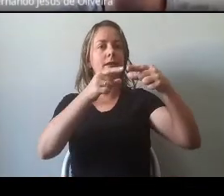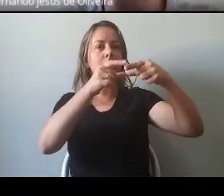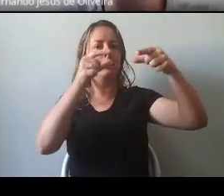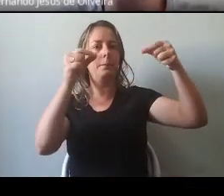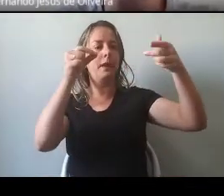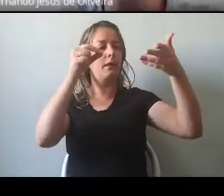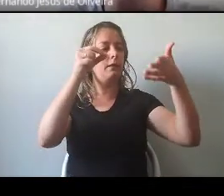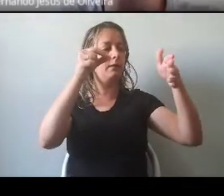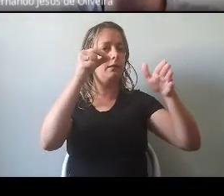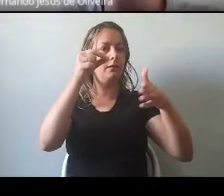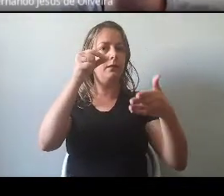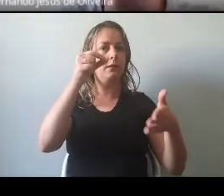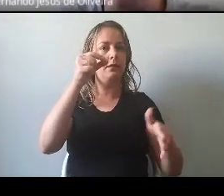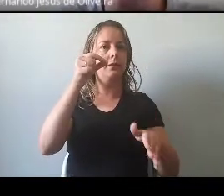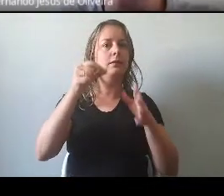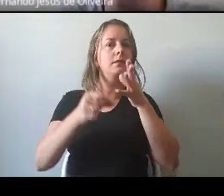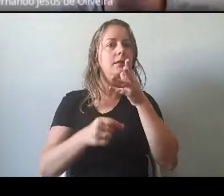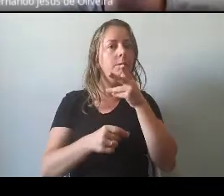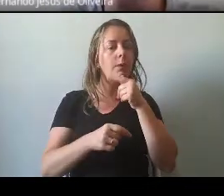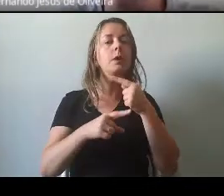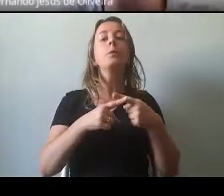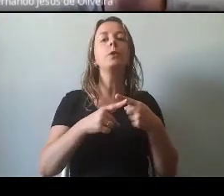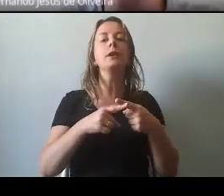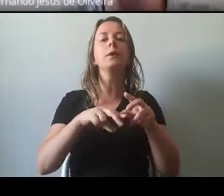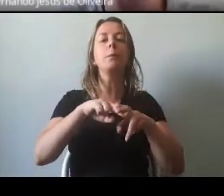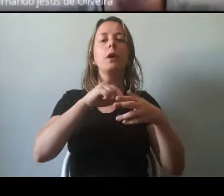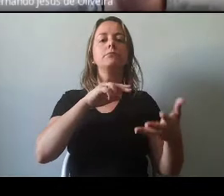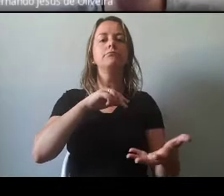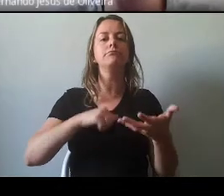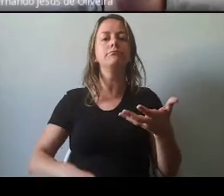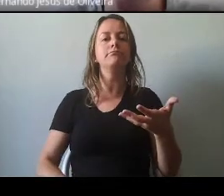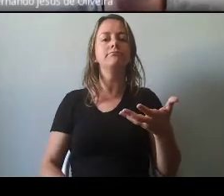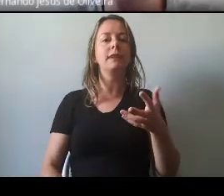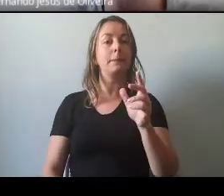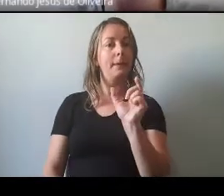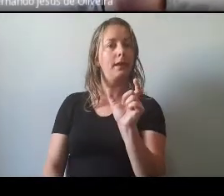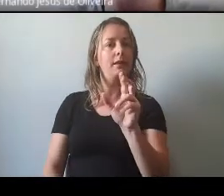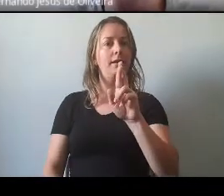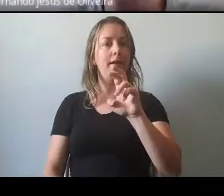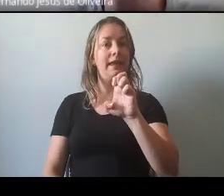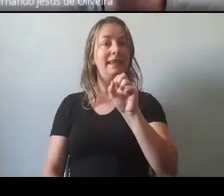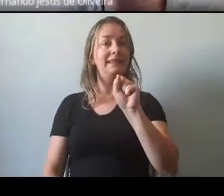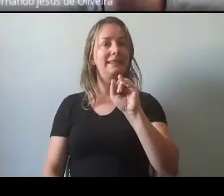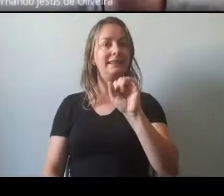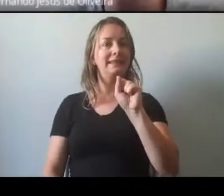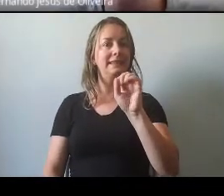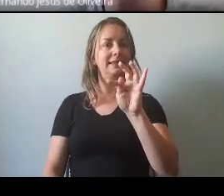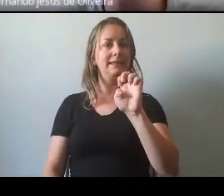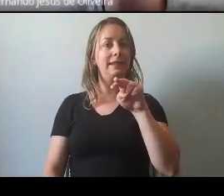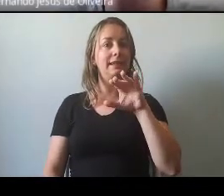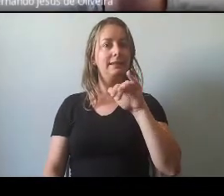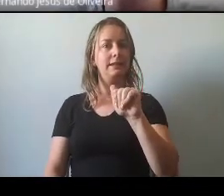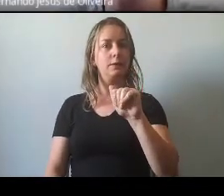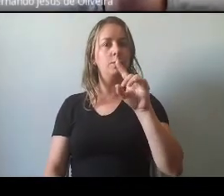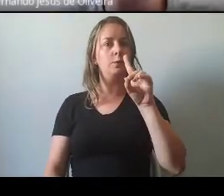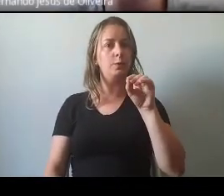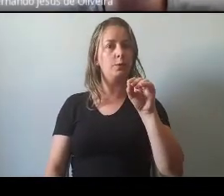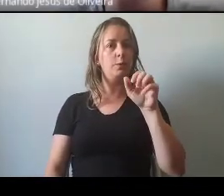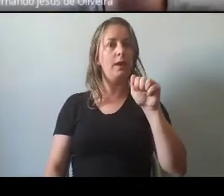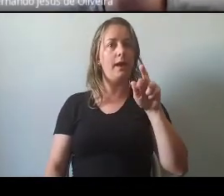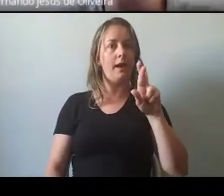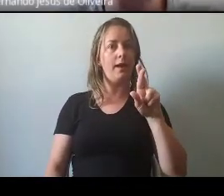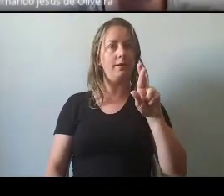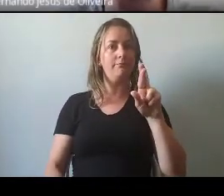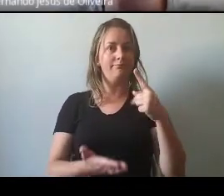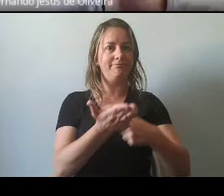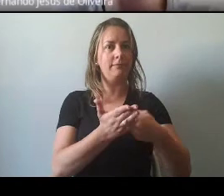verdade, a pena só demora a cair porque tem a resistência do ar sobre ela. A resistência do ar faz com que ela